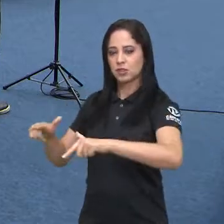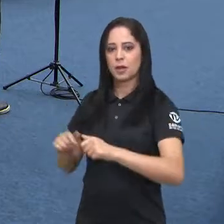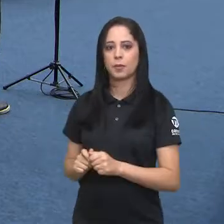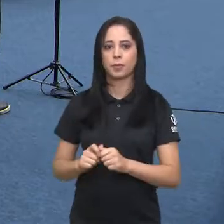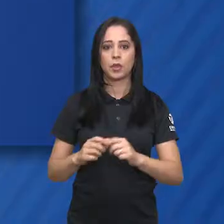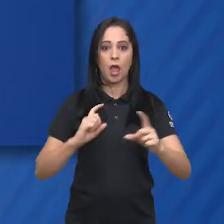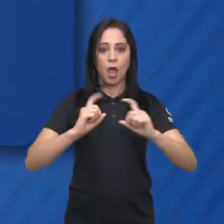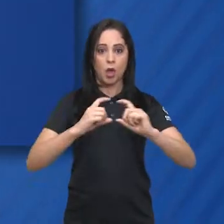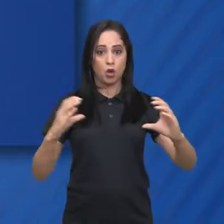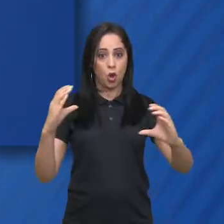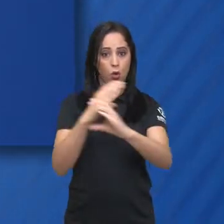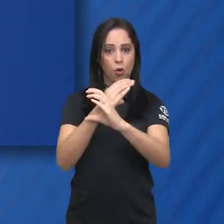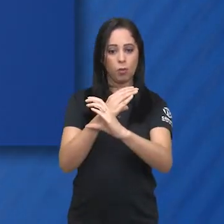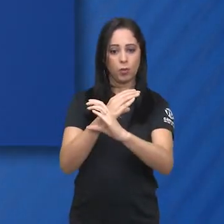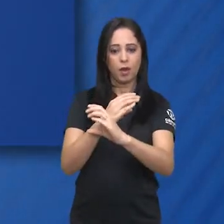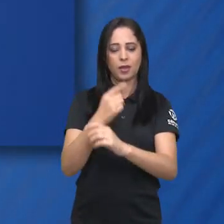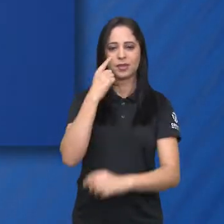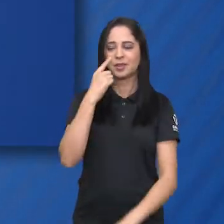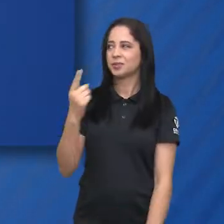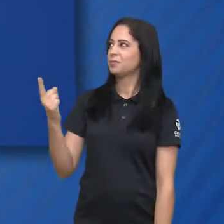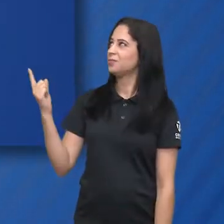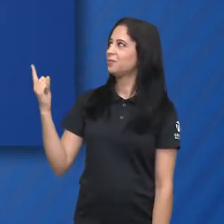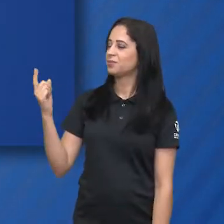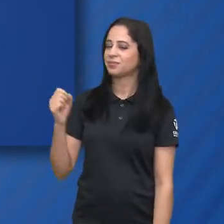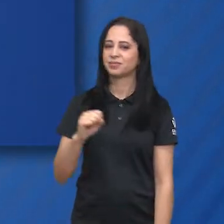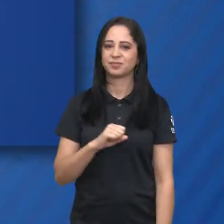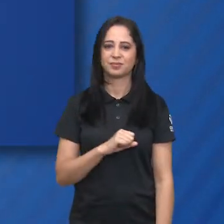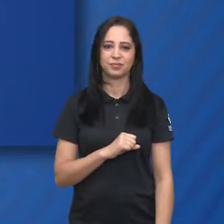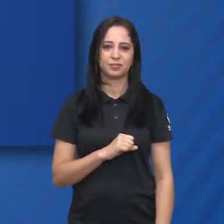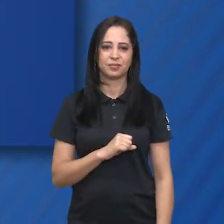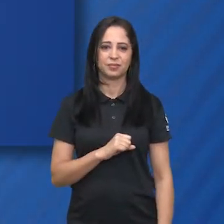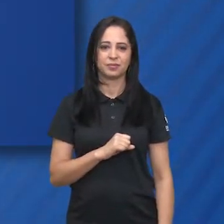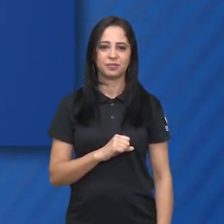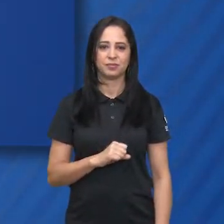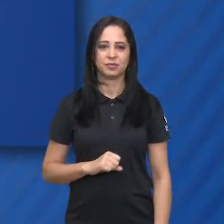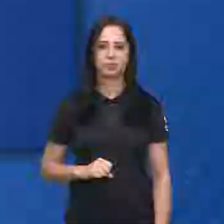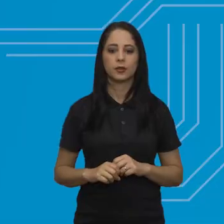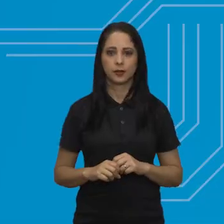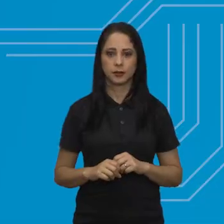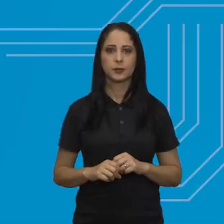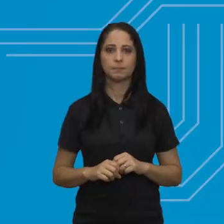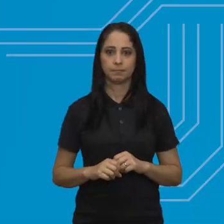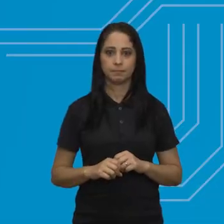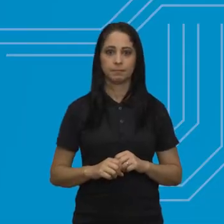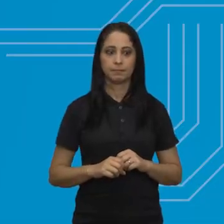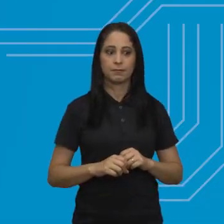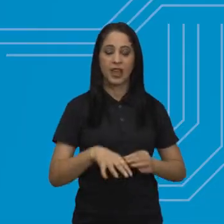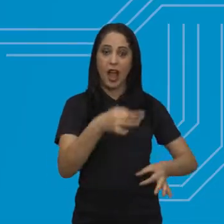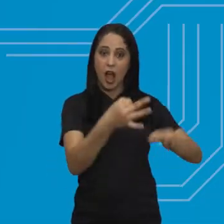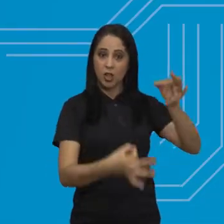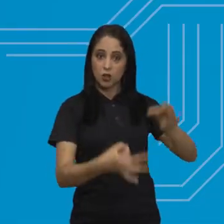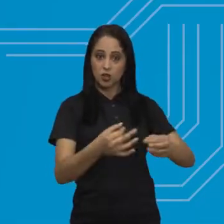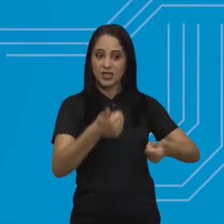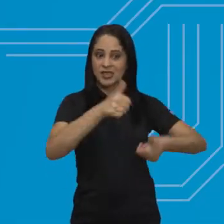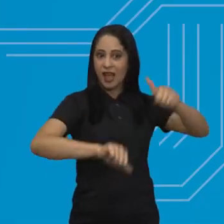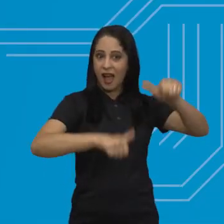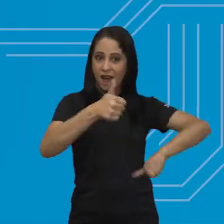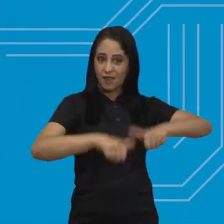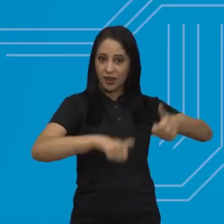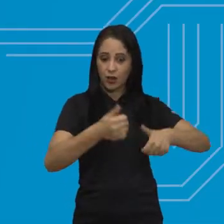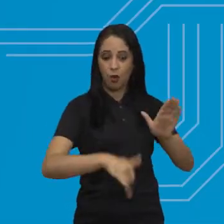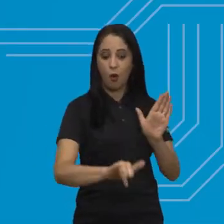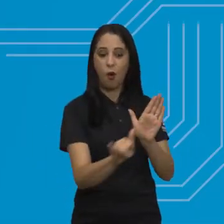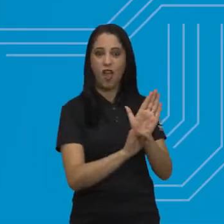utilidade pública a sessão na íntegra você confere no nosso canal do YouTube depois de alguns apontamentos da